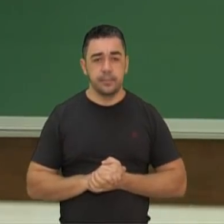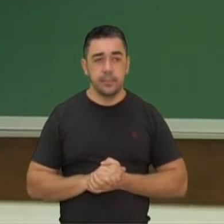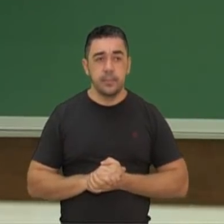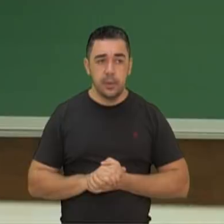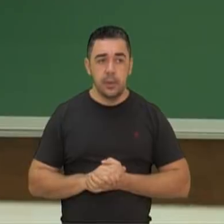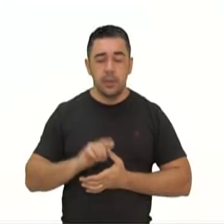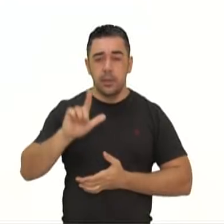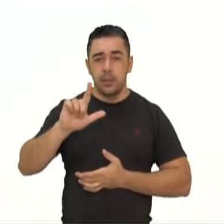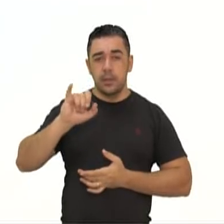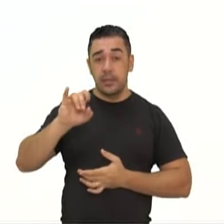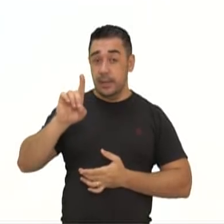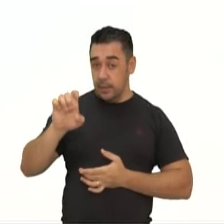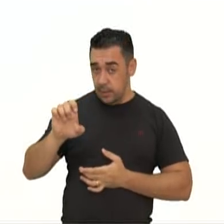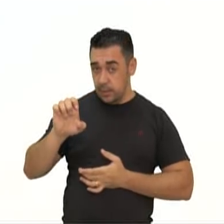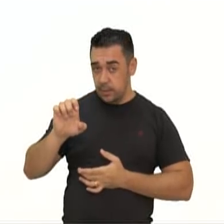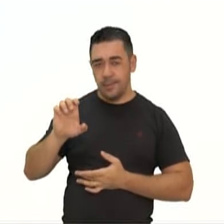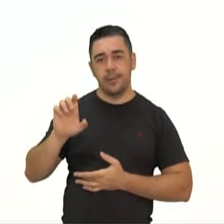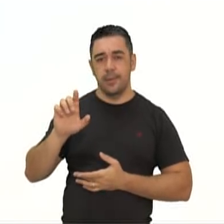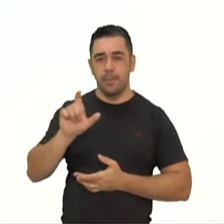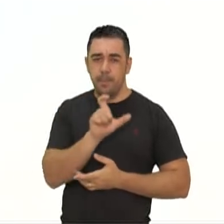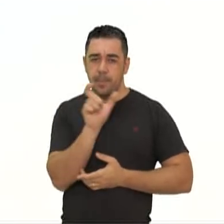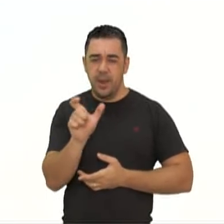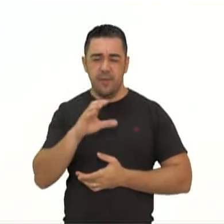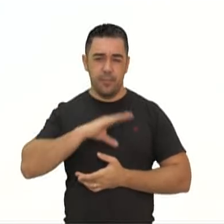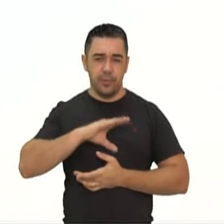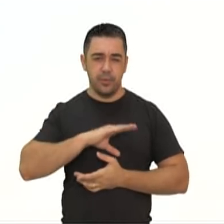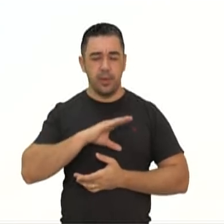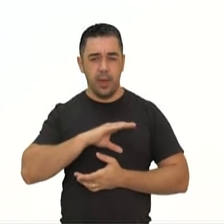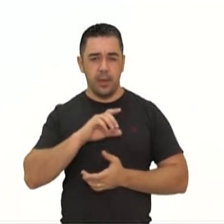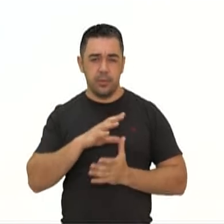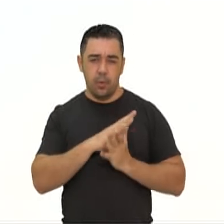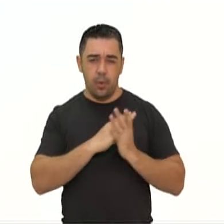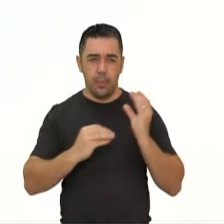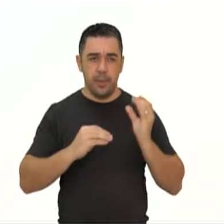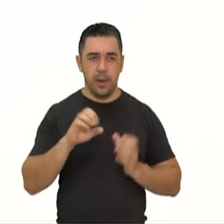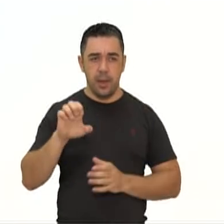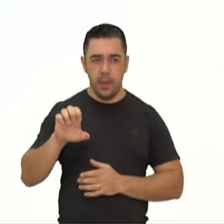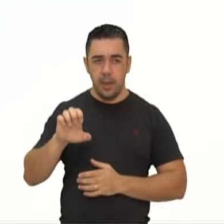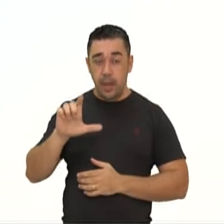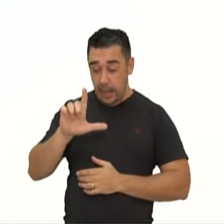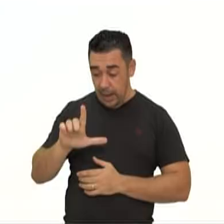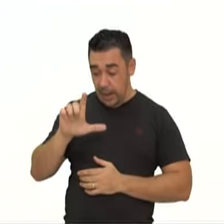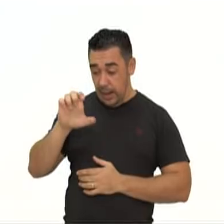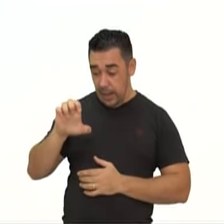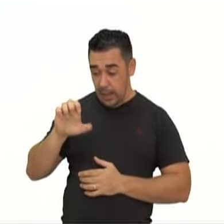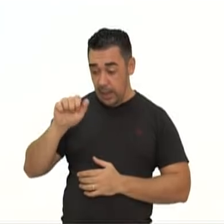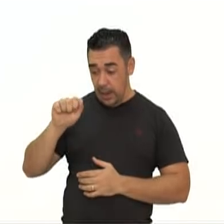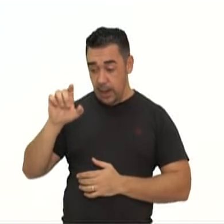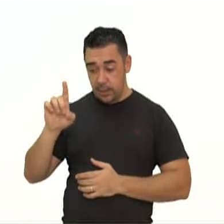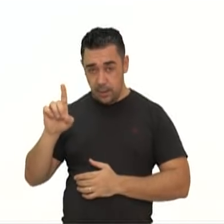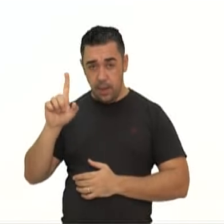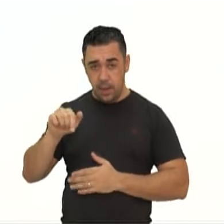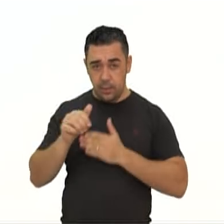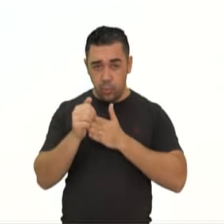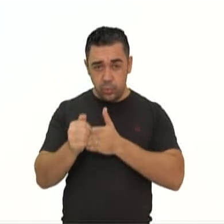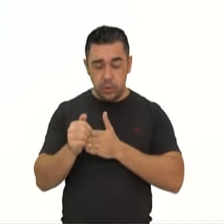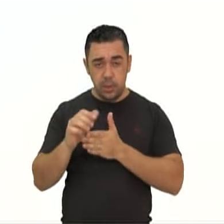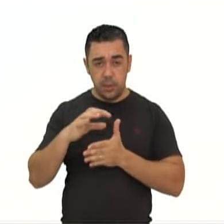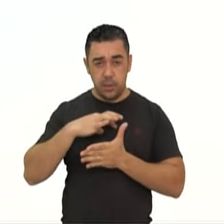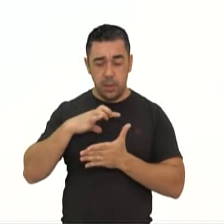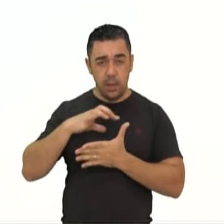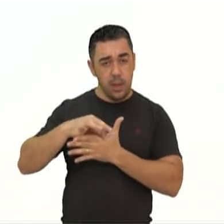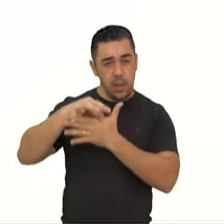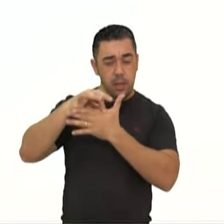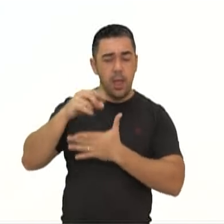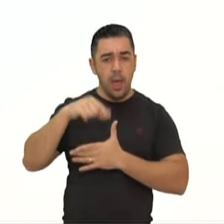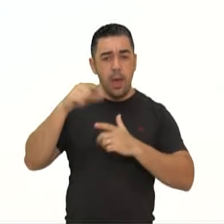lead, palavra aportuguesada do inglês lead, conduzir, liderar, encontra-se geralmente no primeiro parágrafo e tem